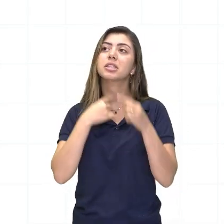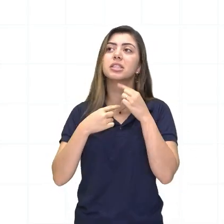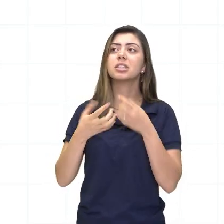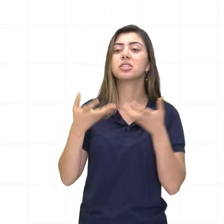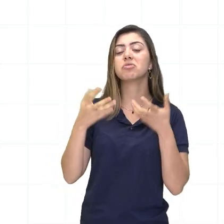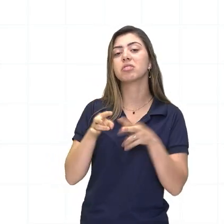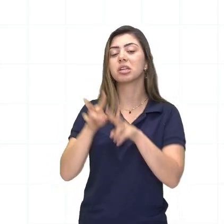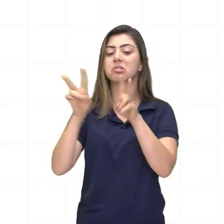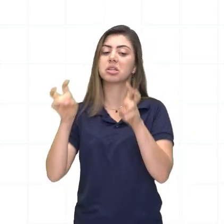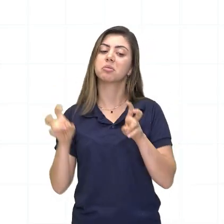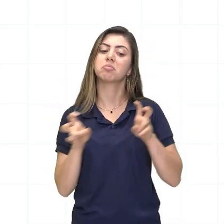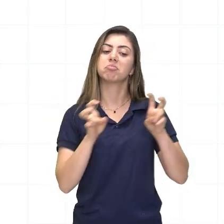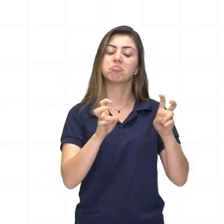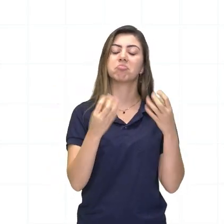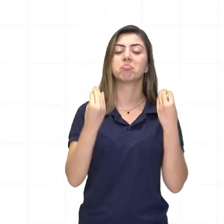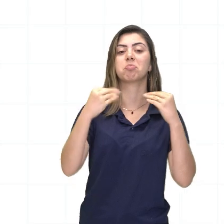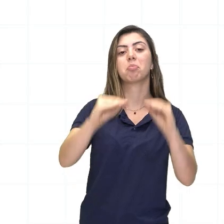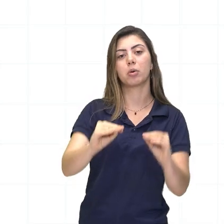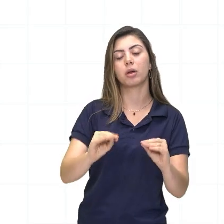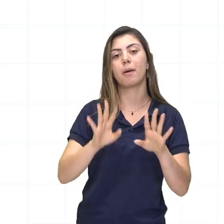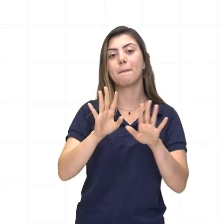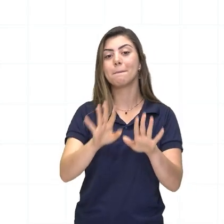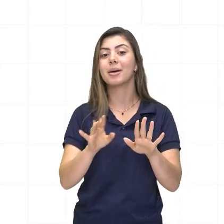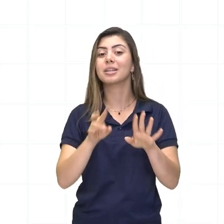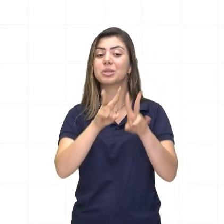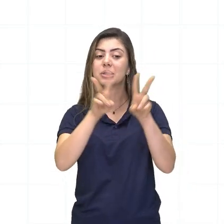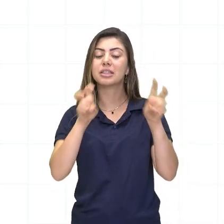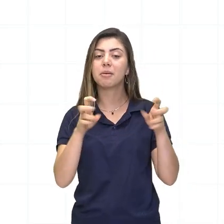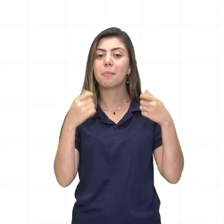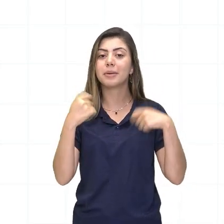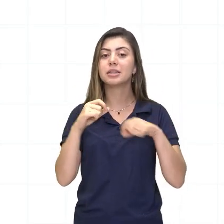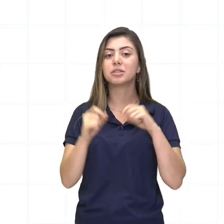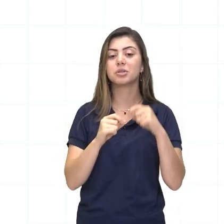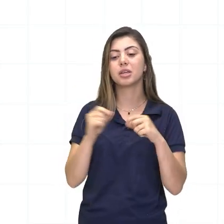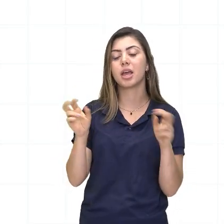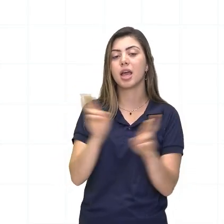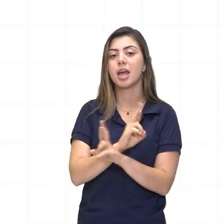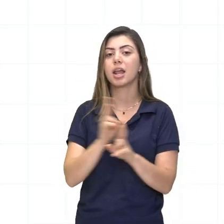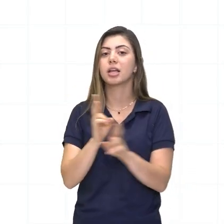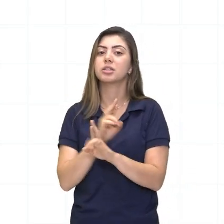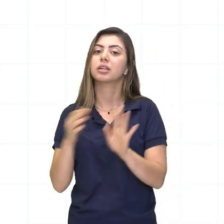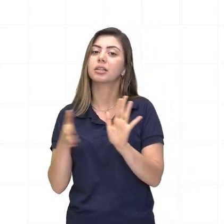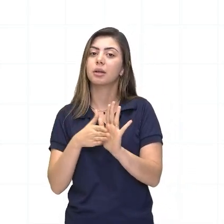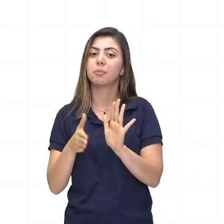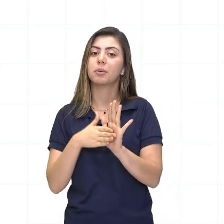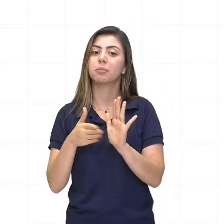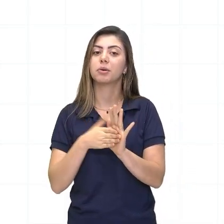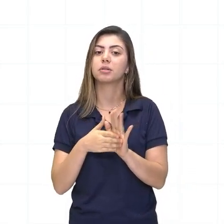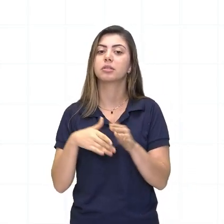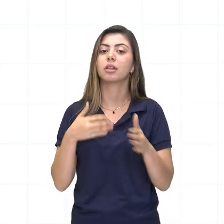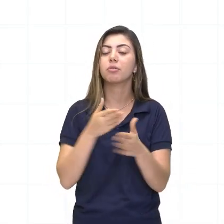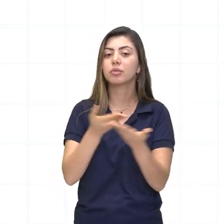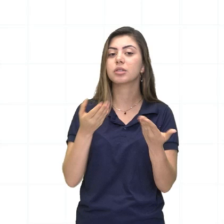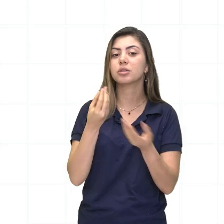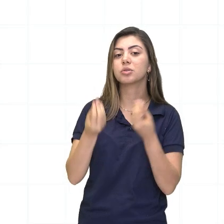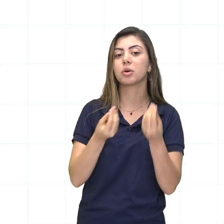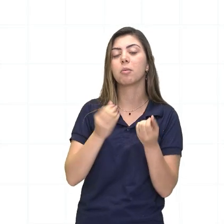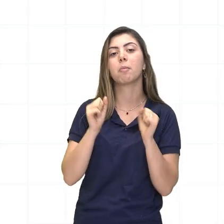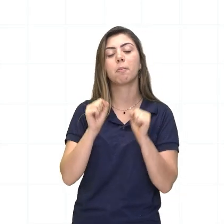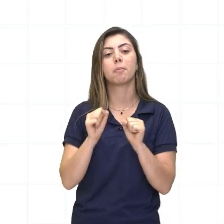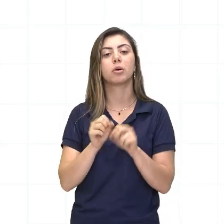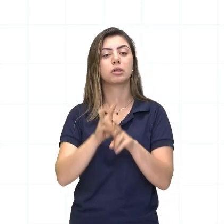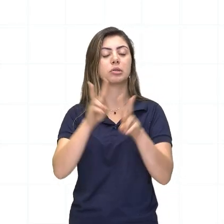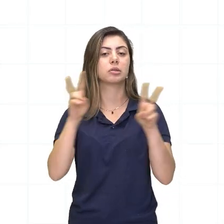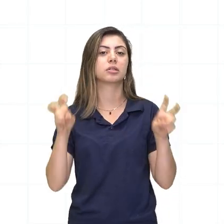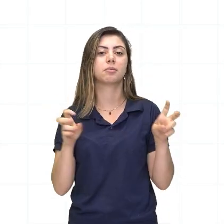o título, fique à vontade, desde que o título tenha a ver com o que está sendo proposto ali. E aí, como é que você faz? Coloca o título aqui na primeira